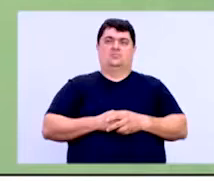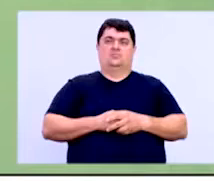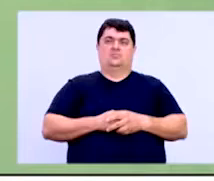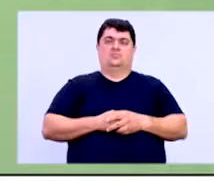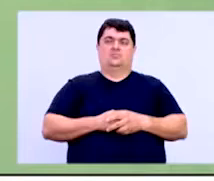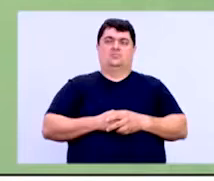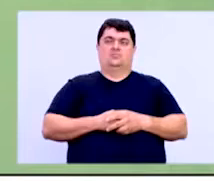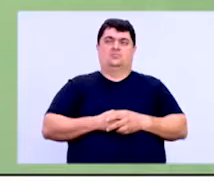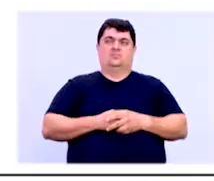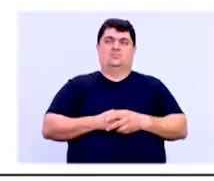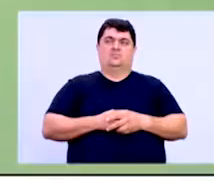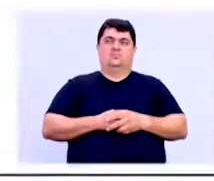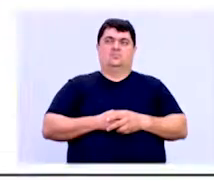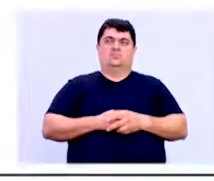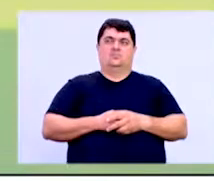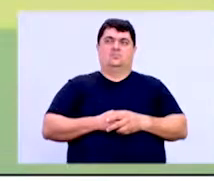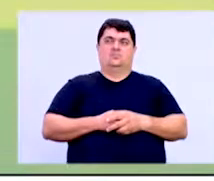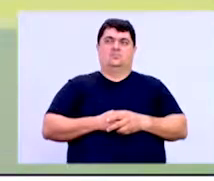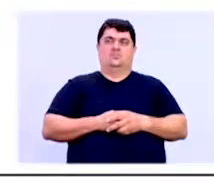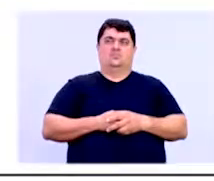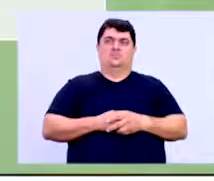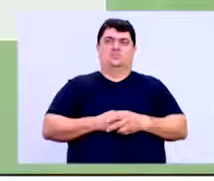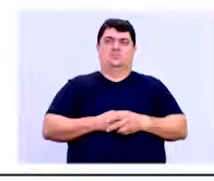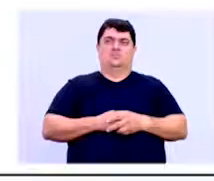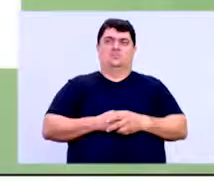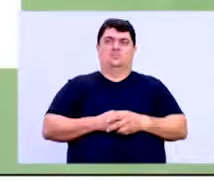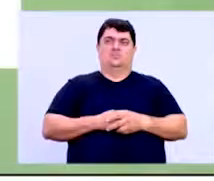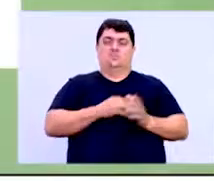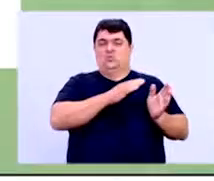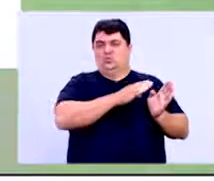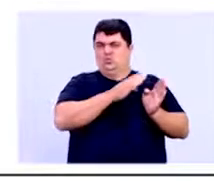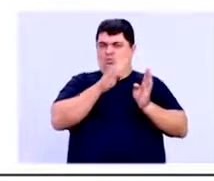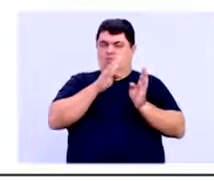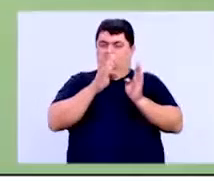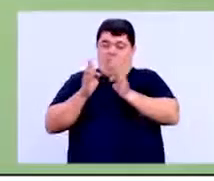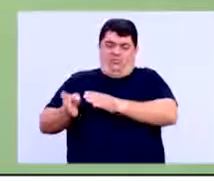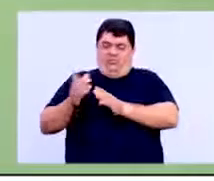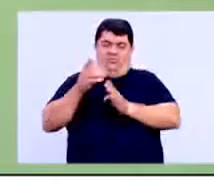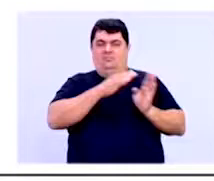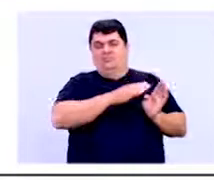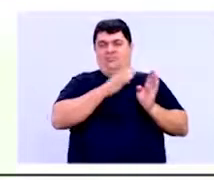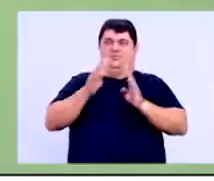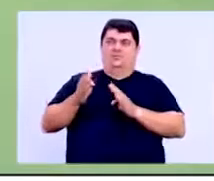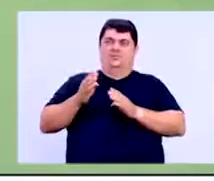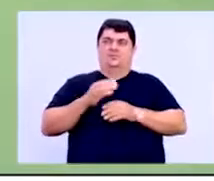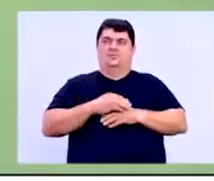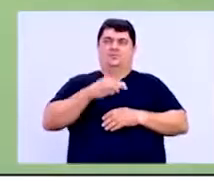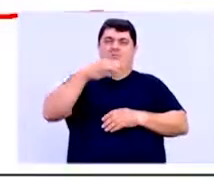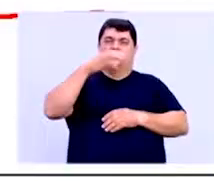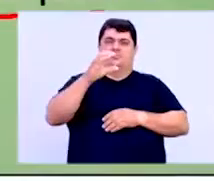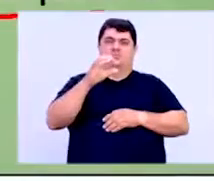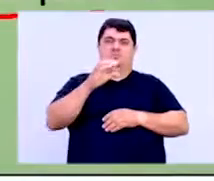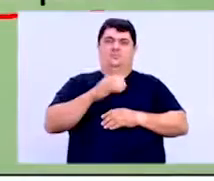Então, margem... Opa, vamos começar de baixo para cima? Não, pessoal, vamos começar lá aqui na margem de